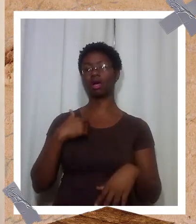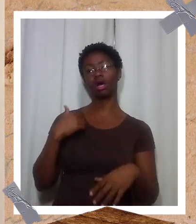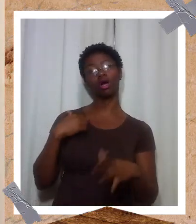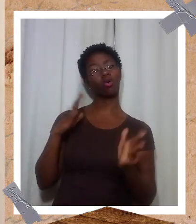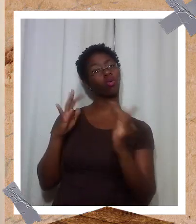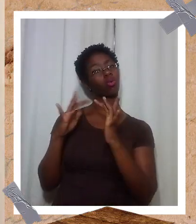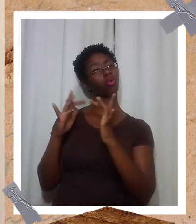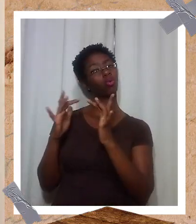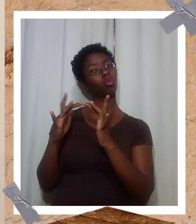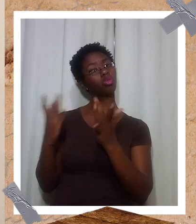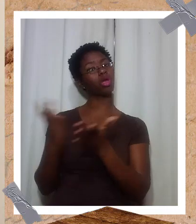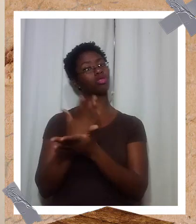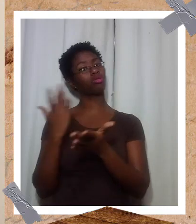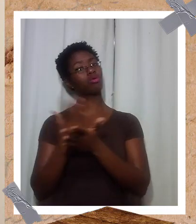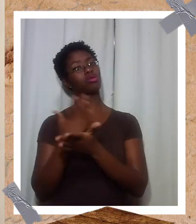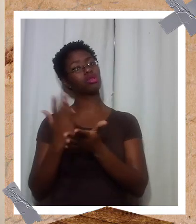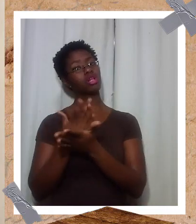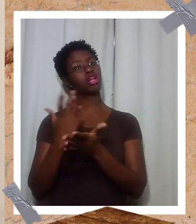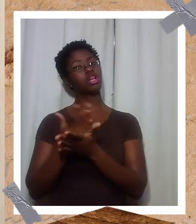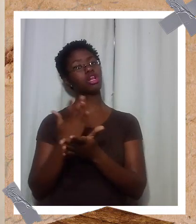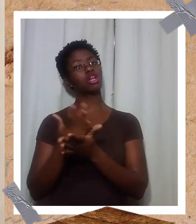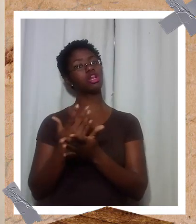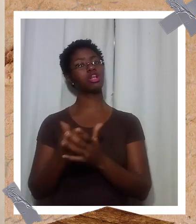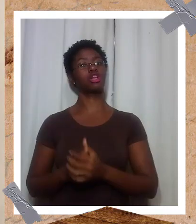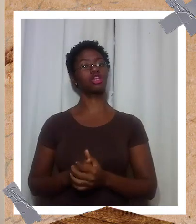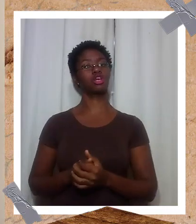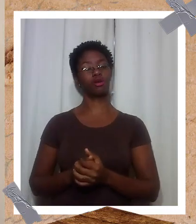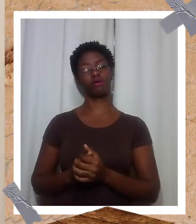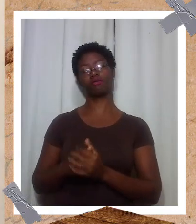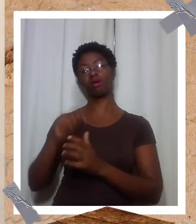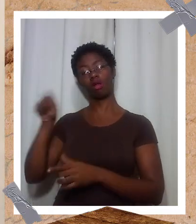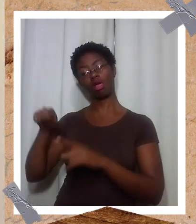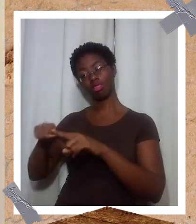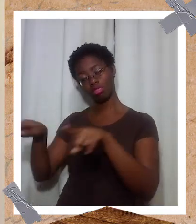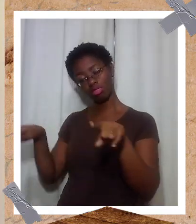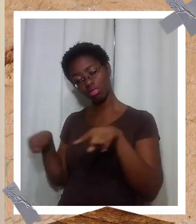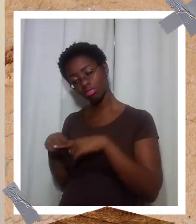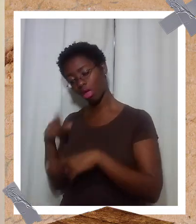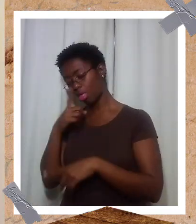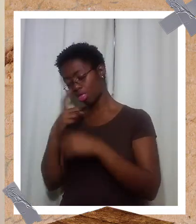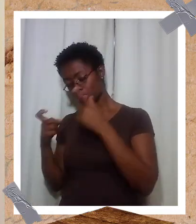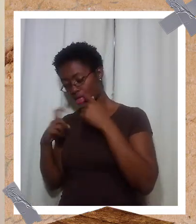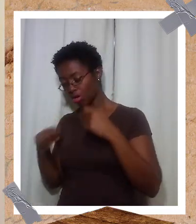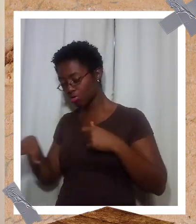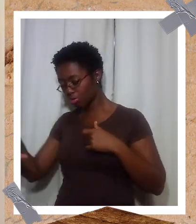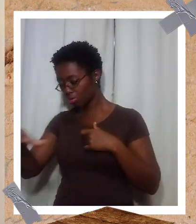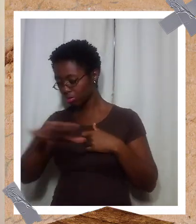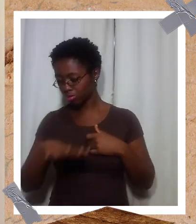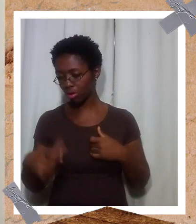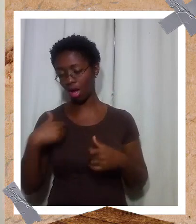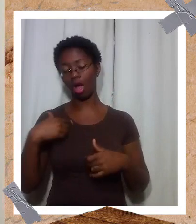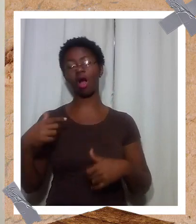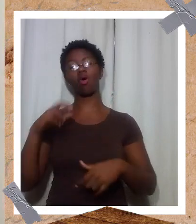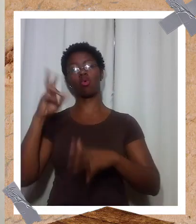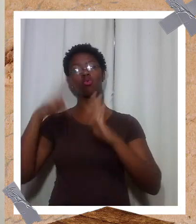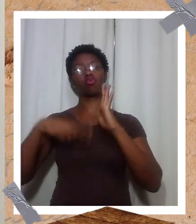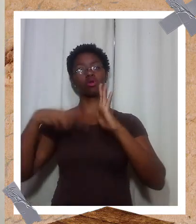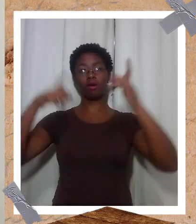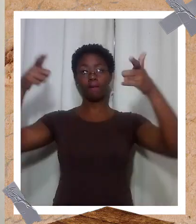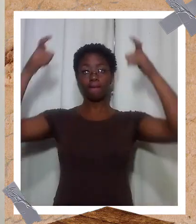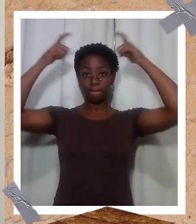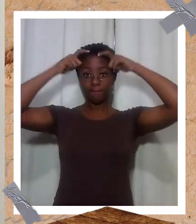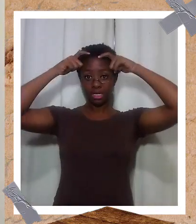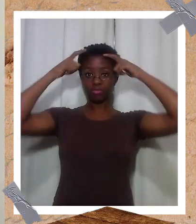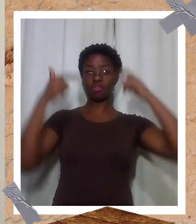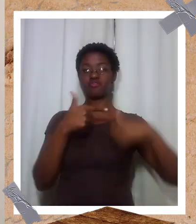a ter contato com o livro no lixão, e aos meus 22 anos, quando eu fui ler O Príncipe de Maquiavel, e aí